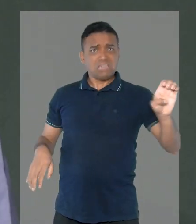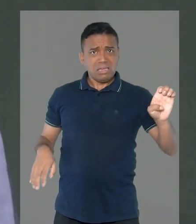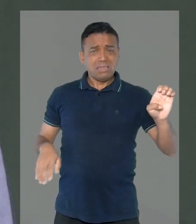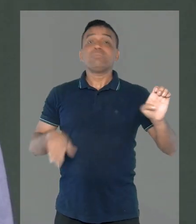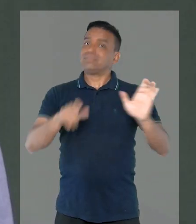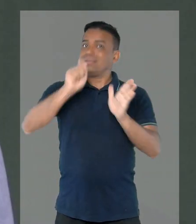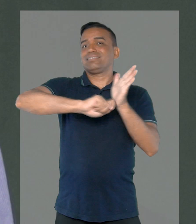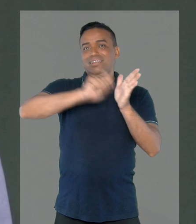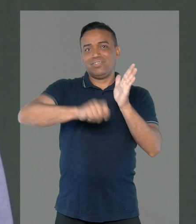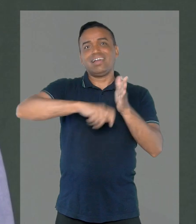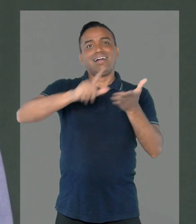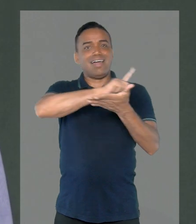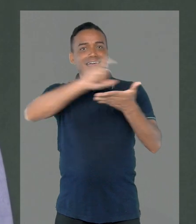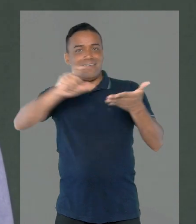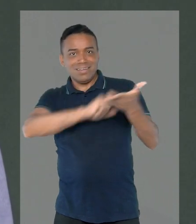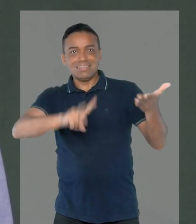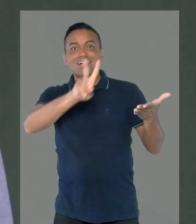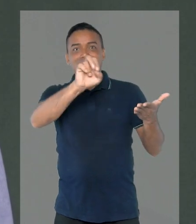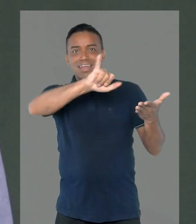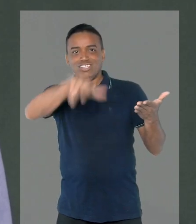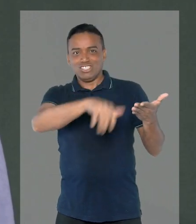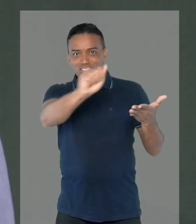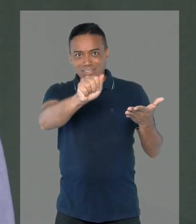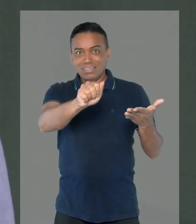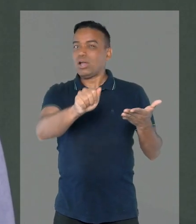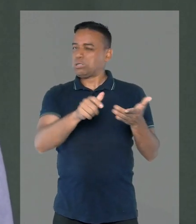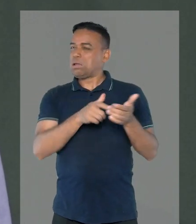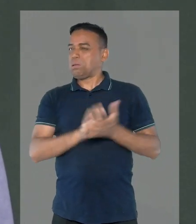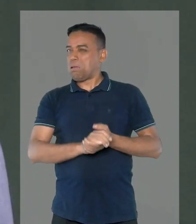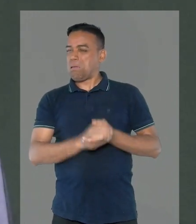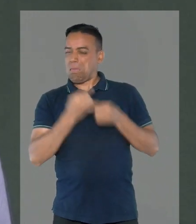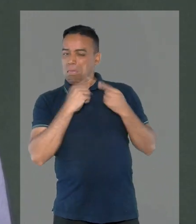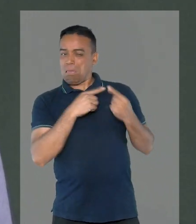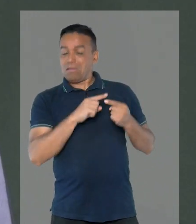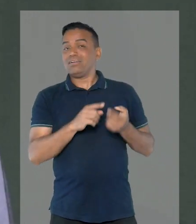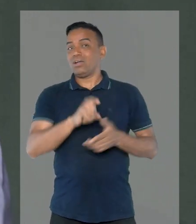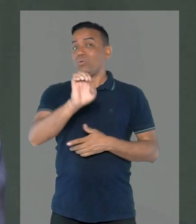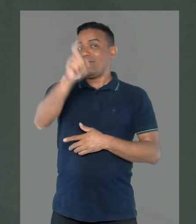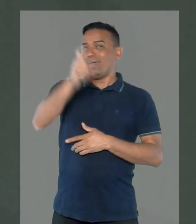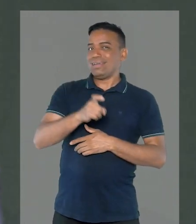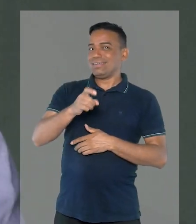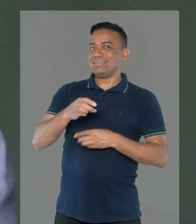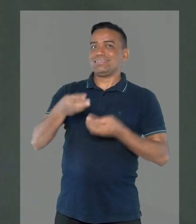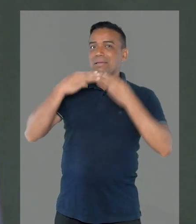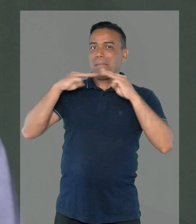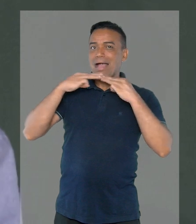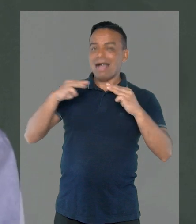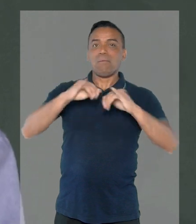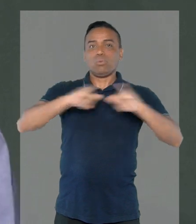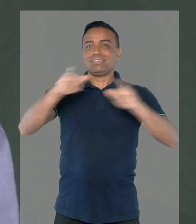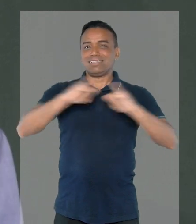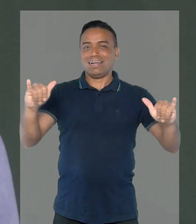ex-colunista da Veja, né? Então tem essa implicância também quando ele, o ex-publicitário, né, ele trabalhando numa agência